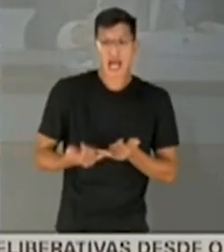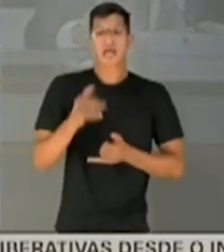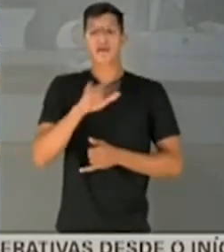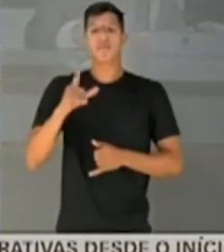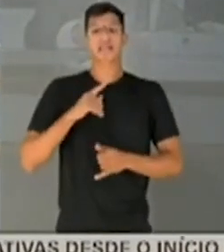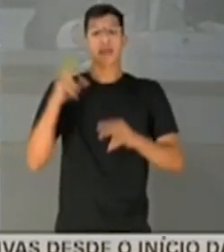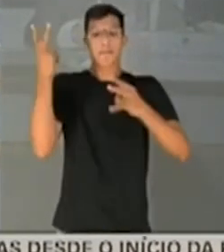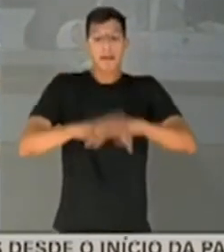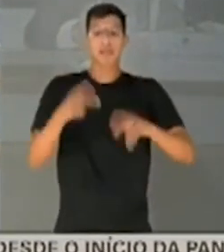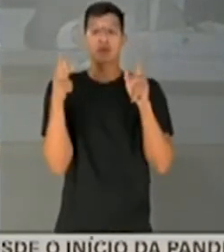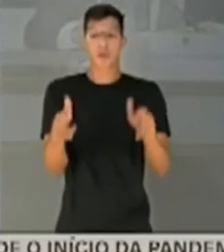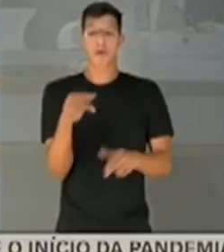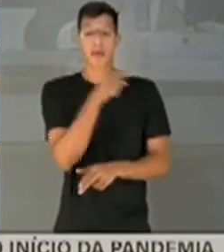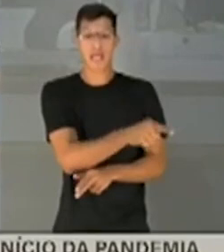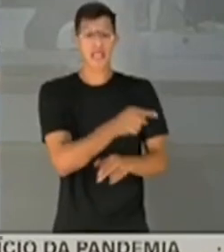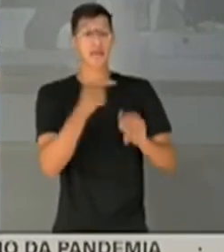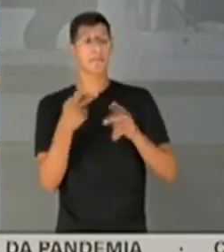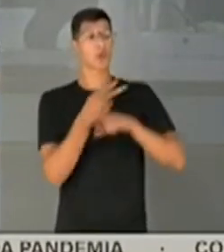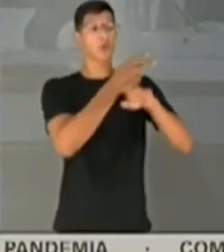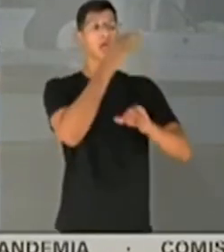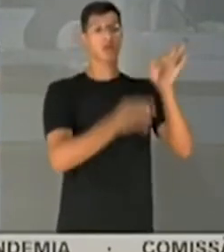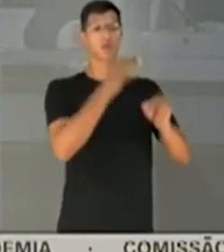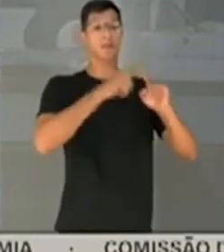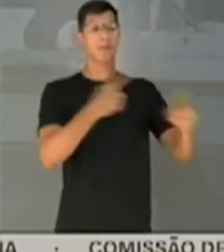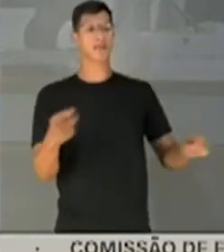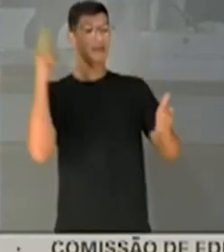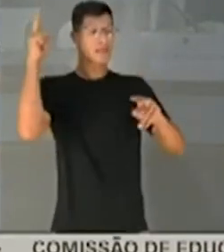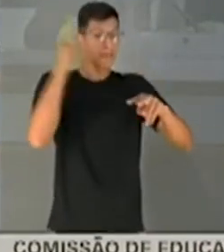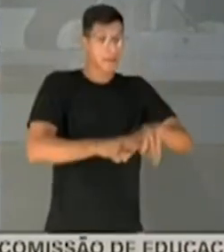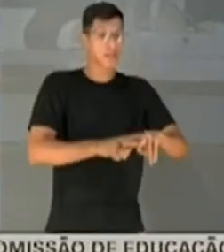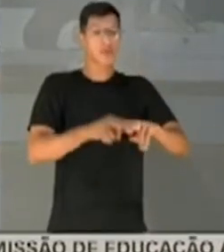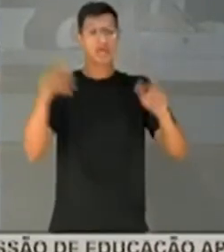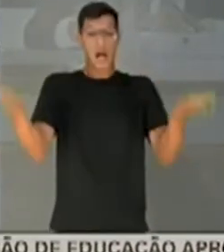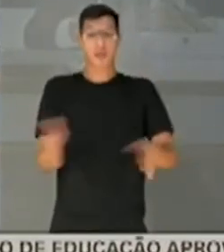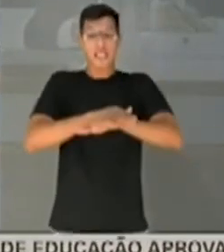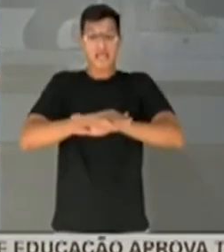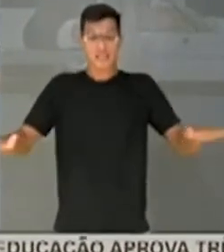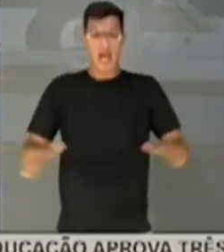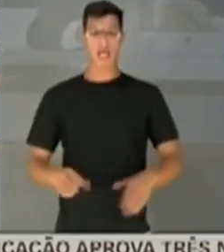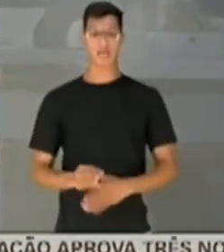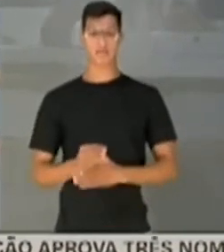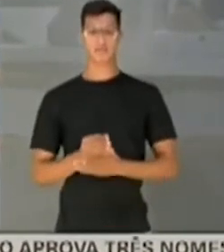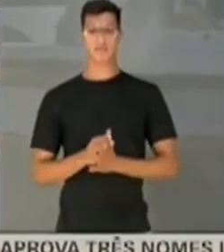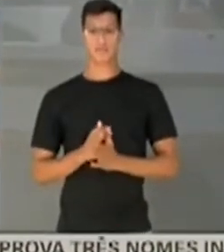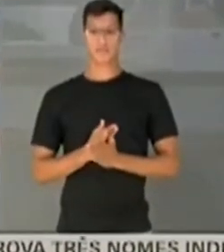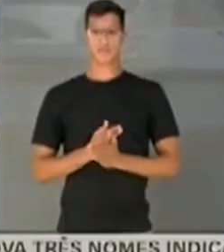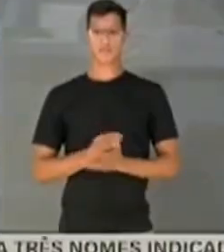mesmo destino dele. Ele que recorra na justiça, mas ele está preso e a sessão está encerrada.